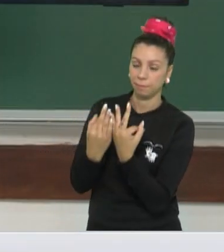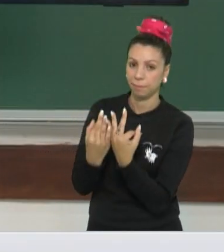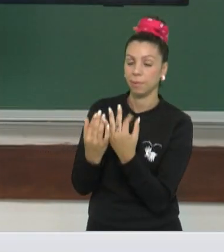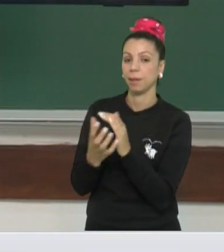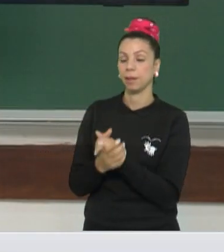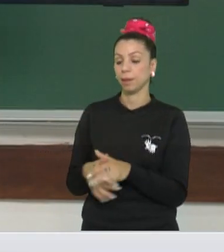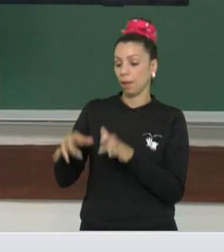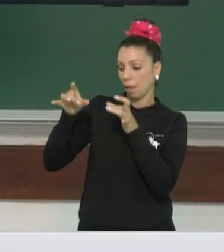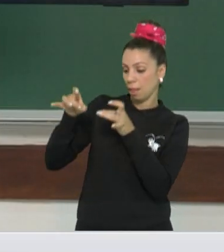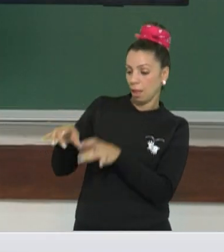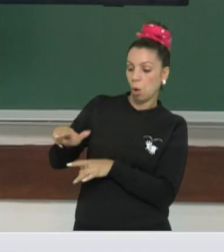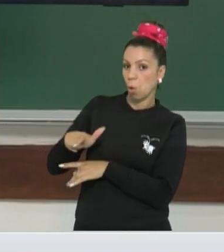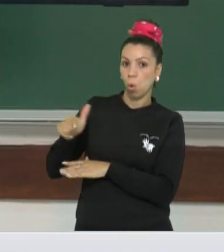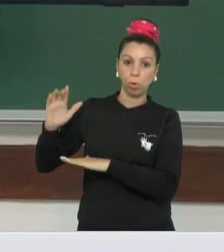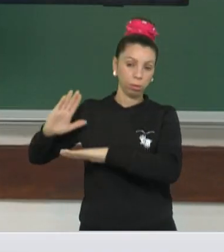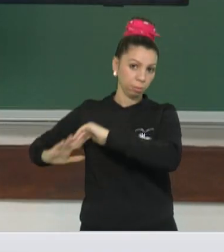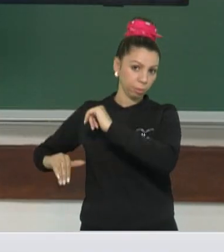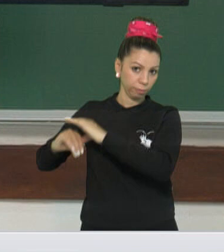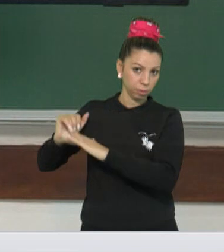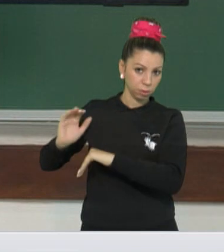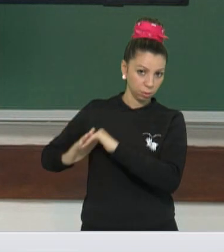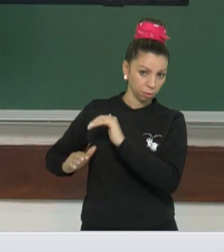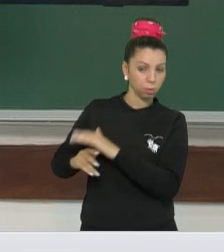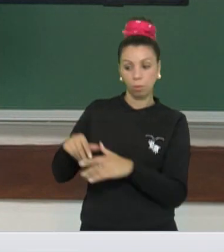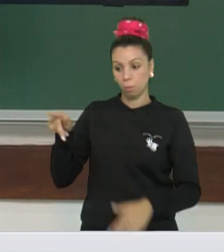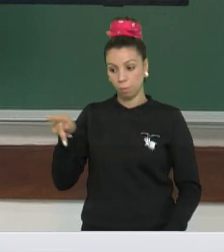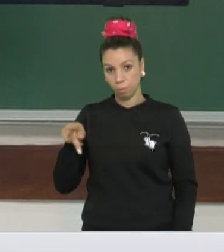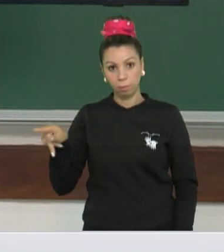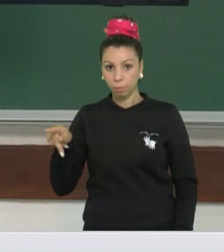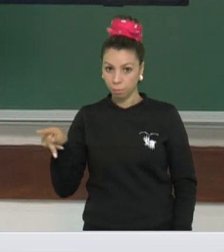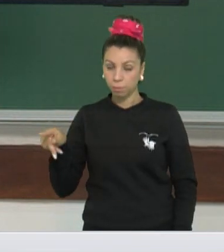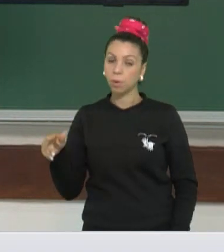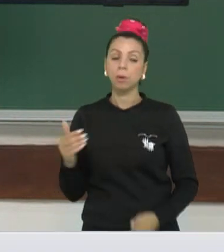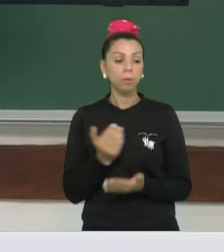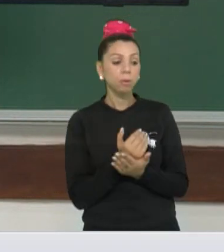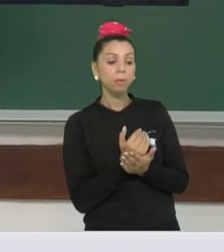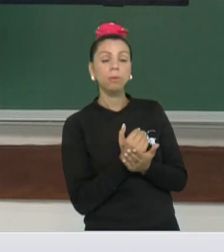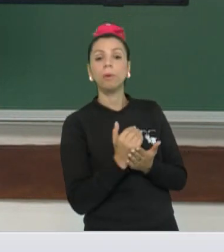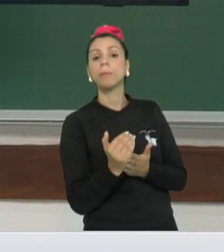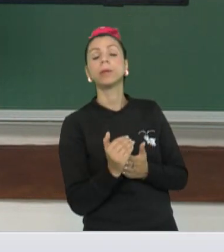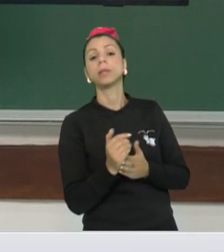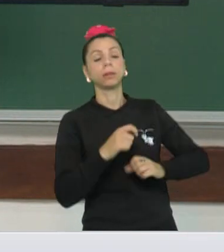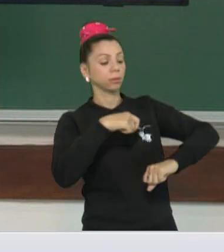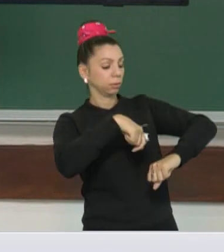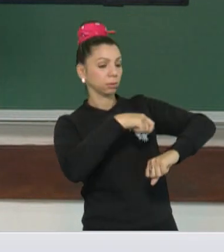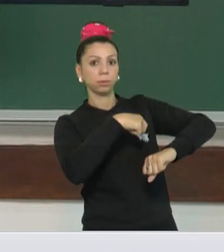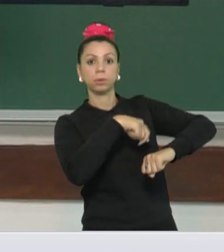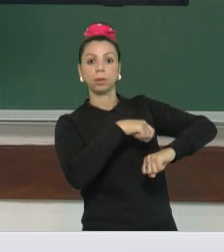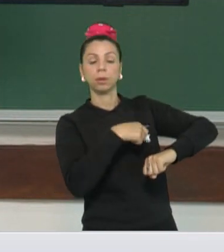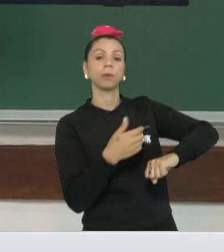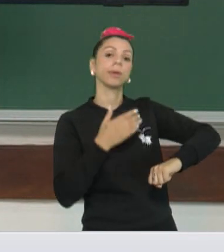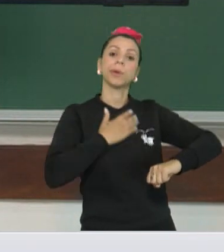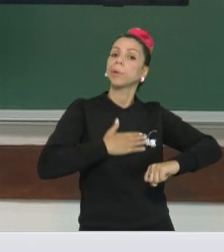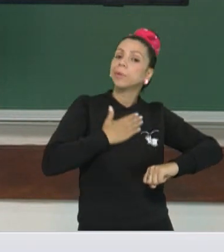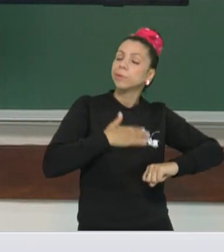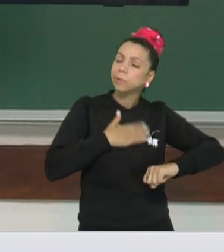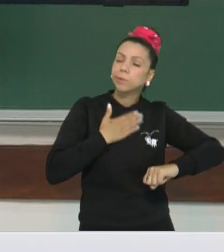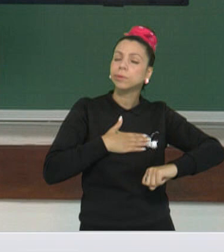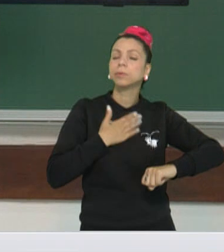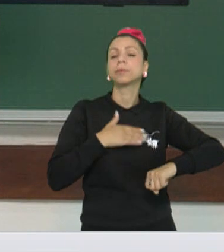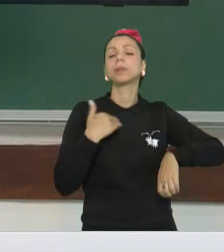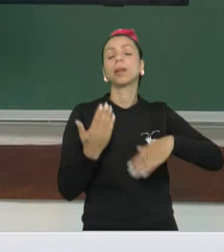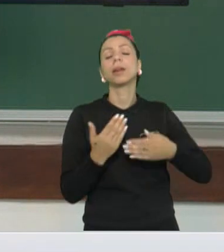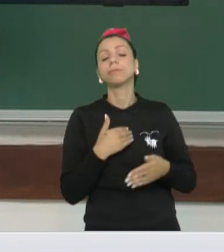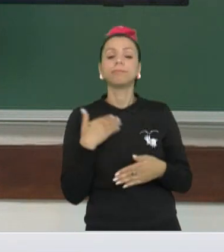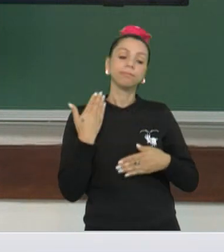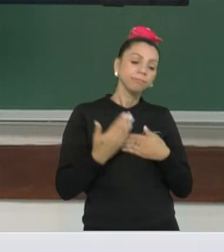outra profissão de lado, inclusive como professor, e começaram a cozinhar, porque era uma coisa que gostava muito e que